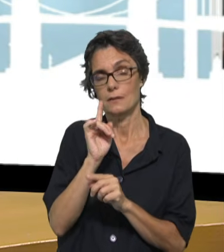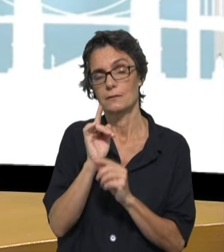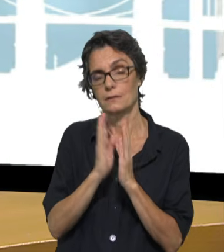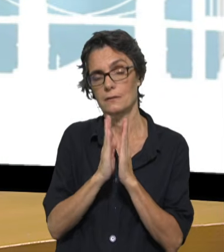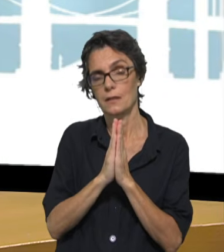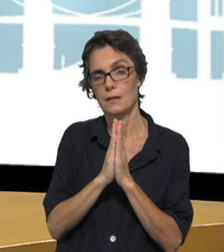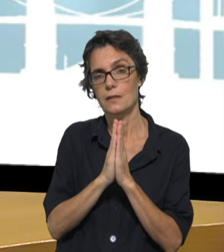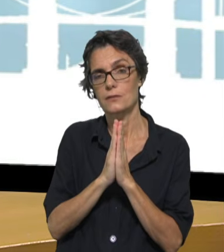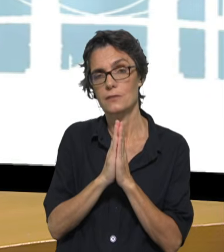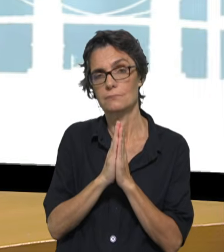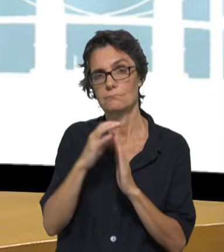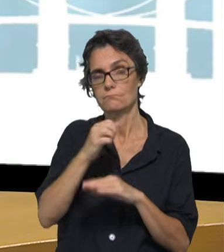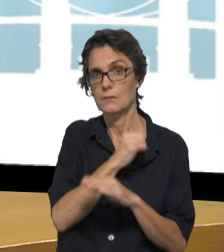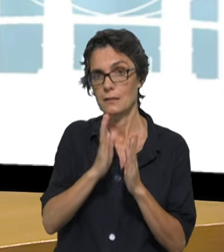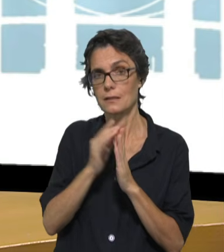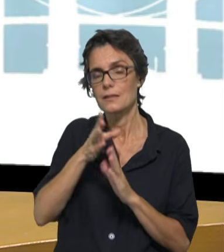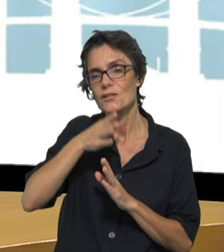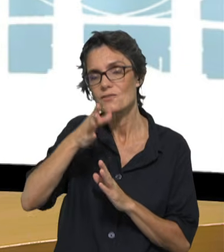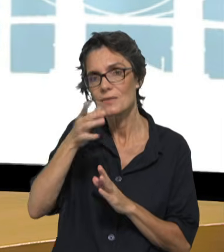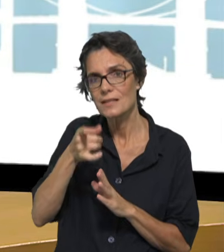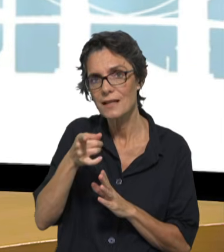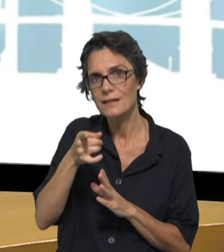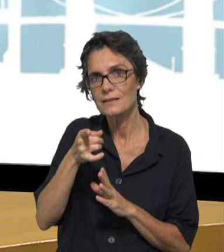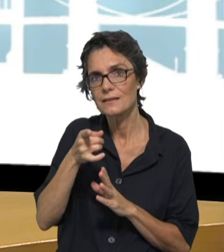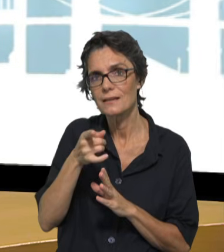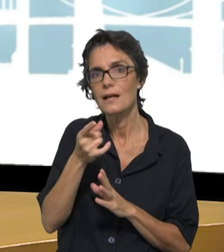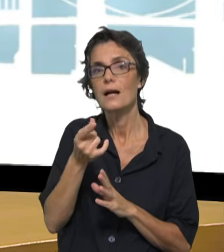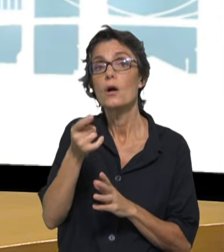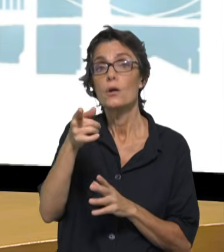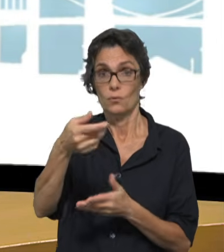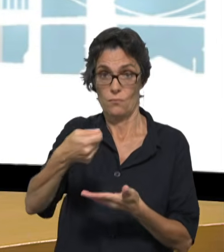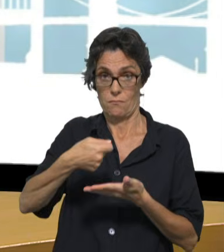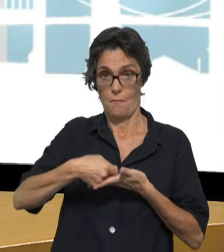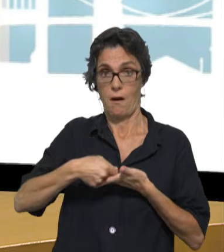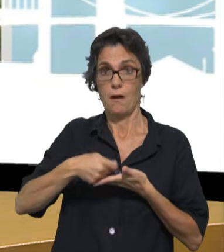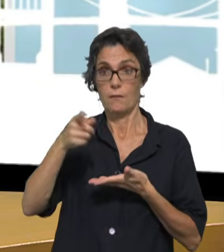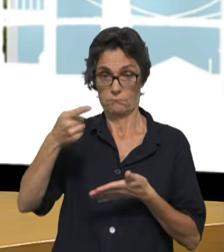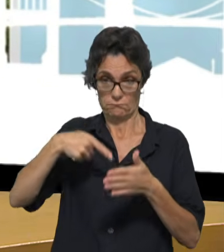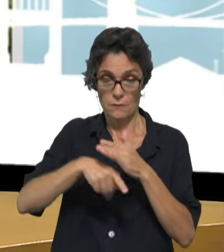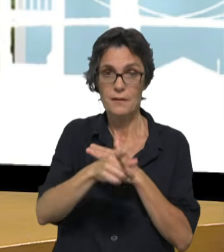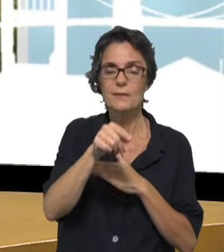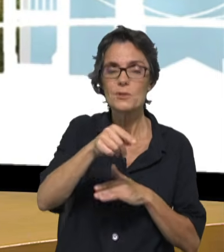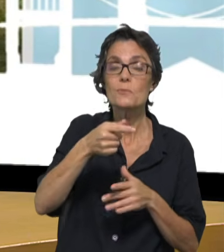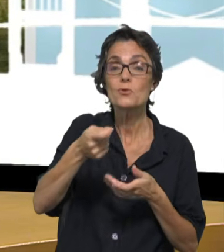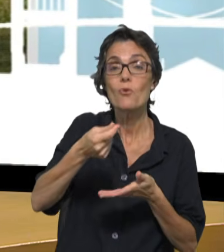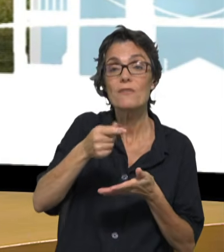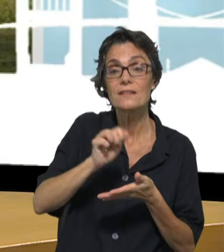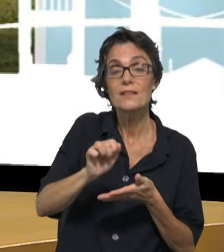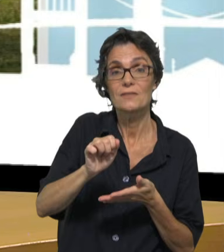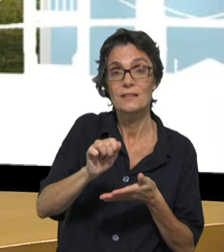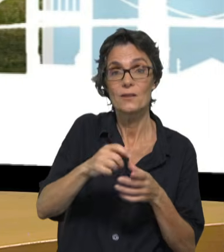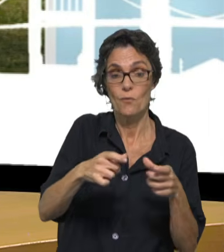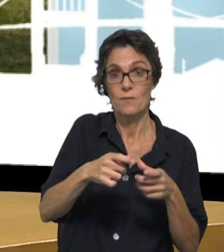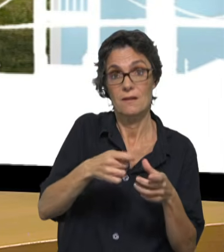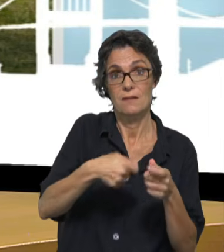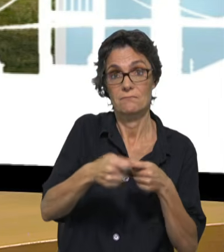pessoas e demonstrem às pessoas onde é que se vai aplicar o dinheiro das entradas, por exemplo, dos bilhetes ou